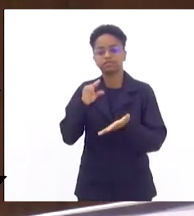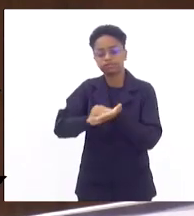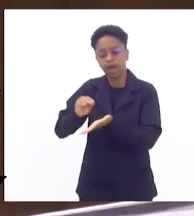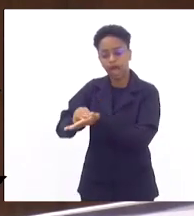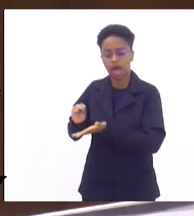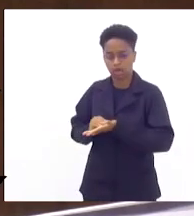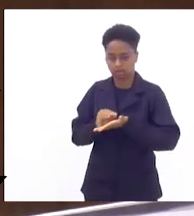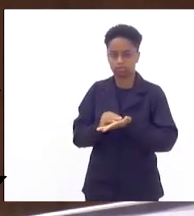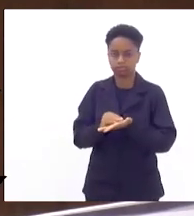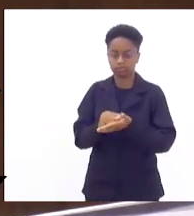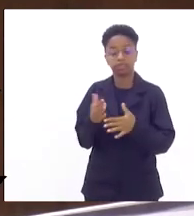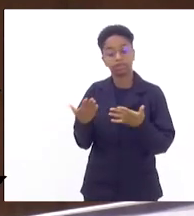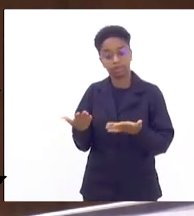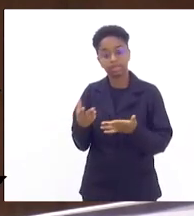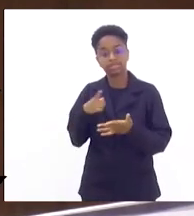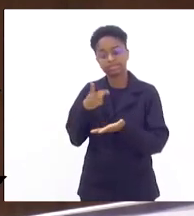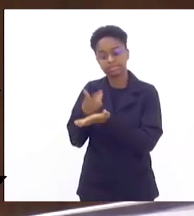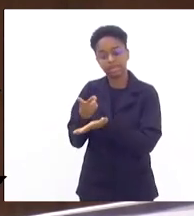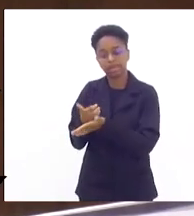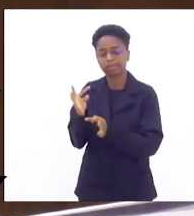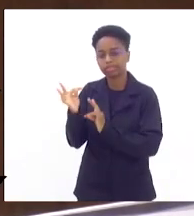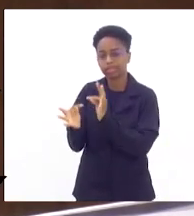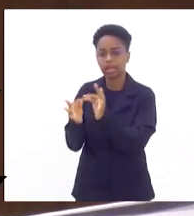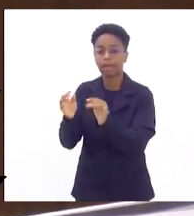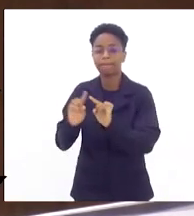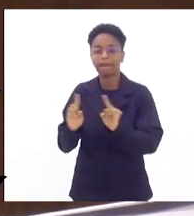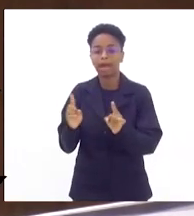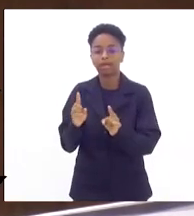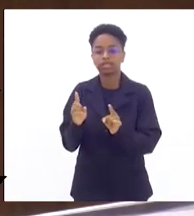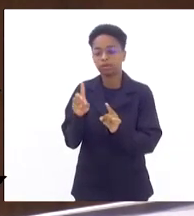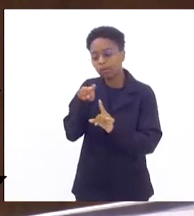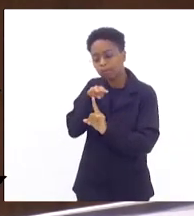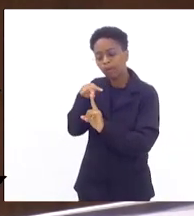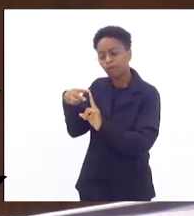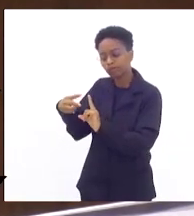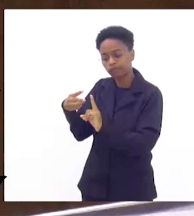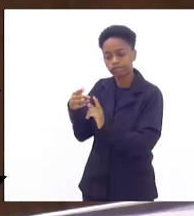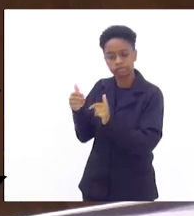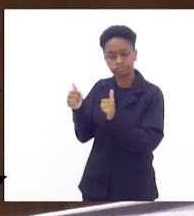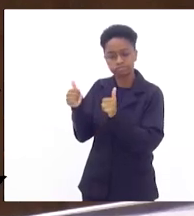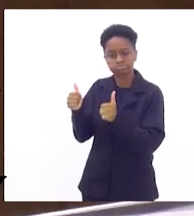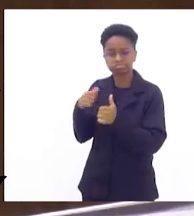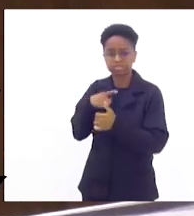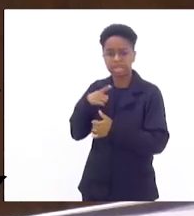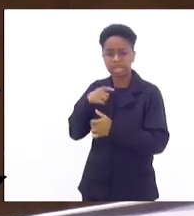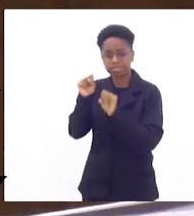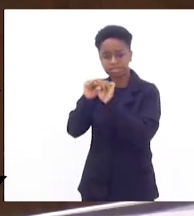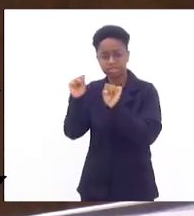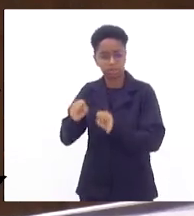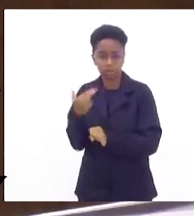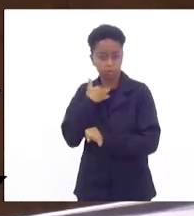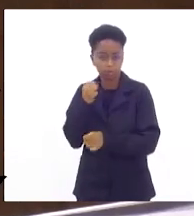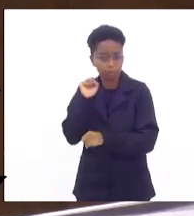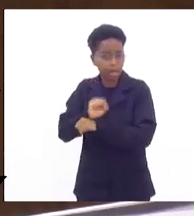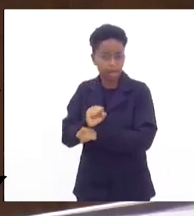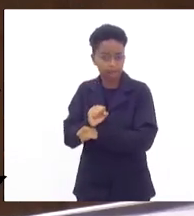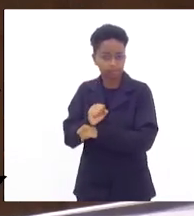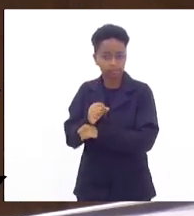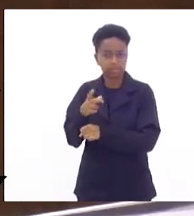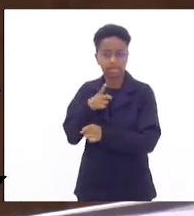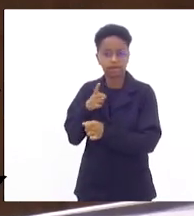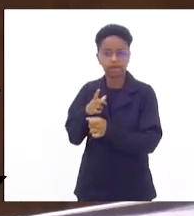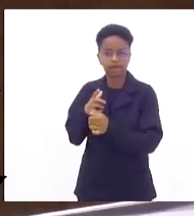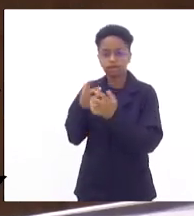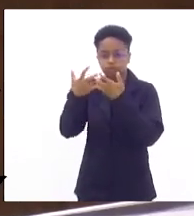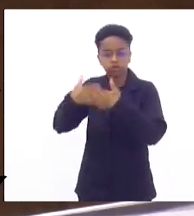LAIS, mas do ponto de vista prático, a gente tem um sistema de 24 horas, 7 dias por semana que não pode parar. Então esse